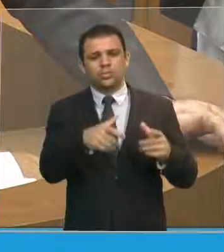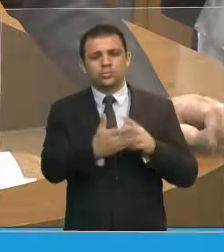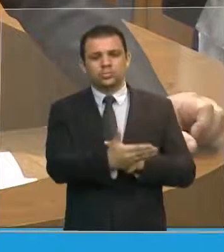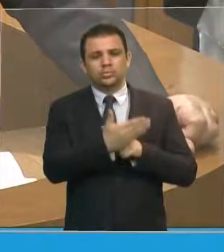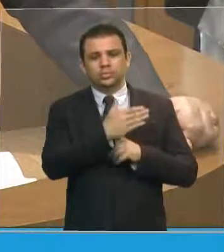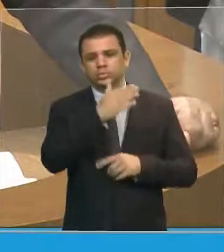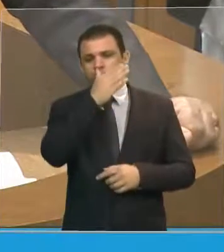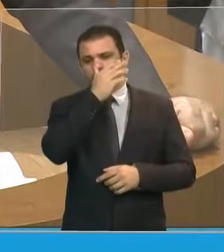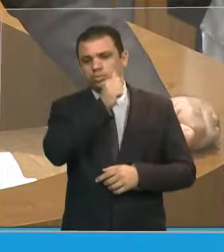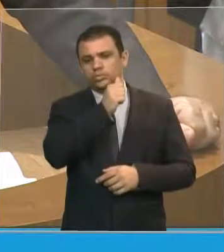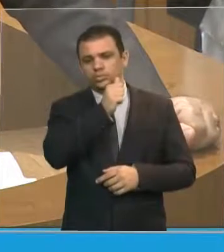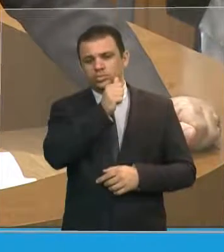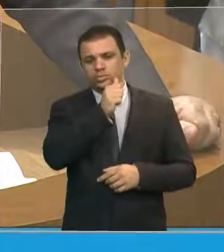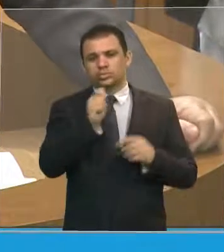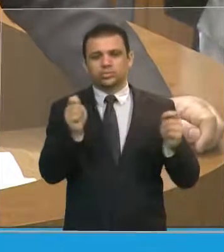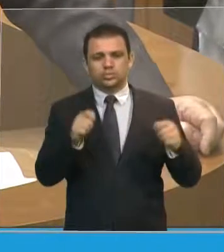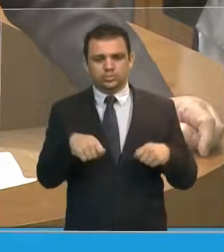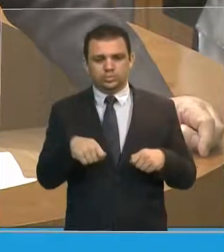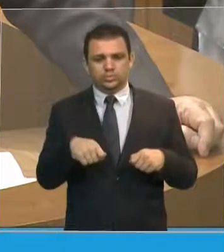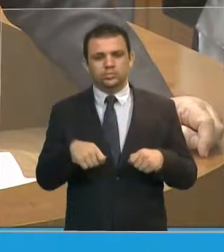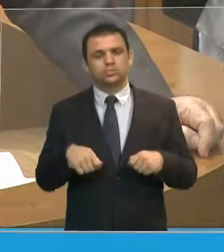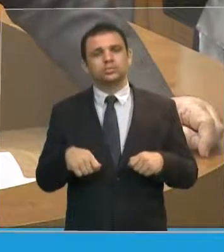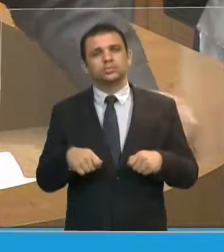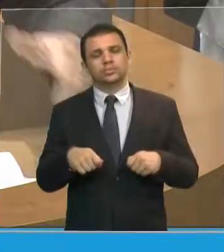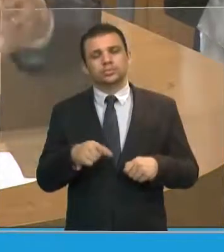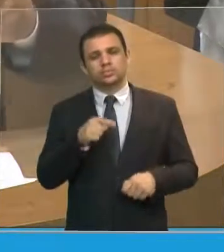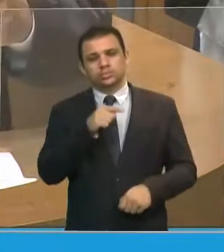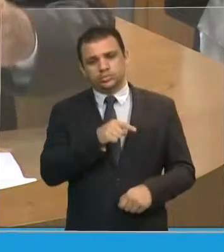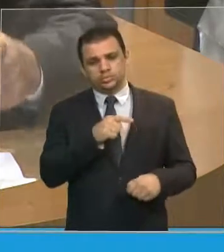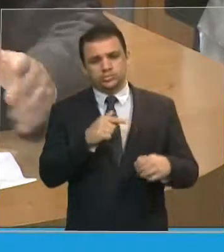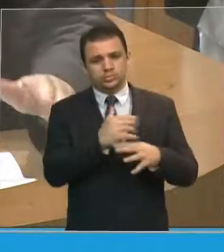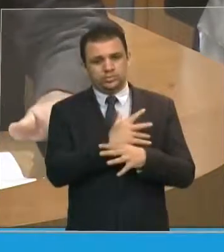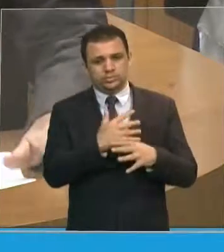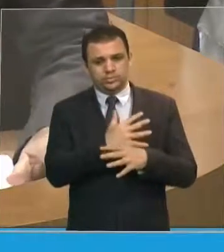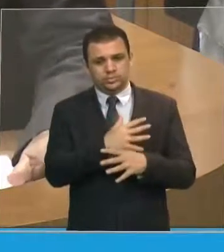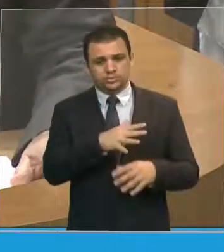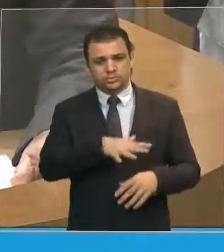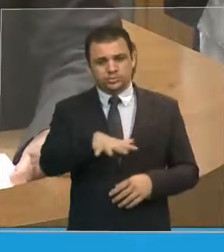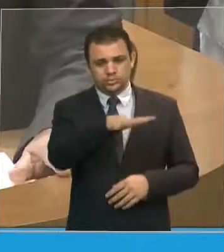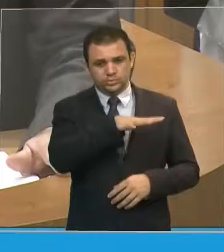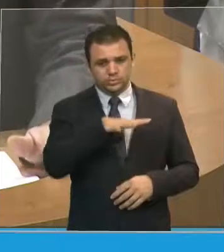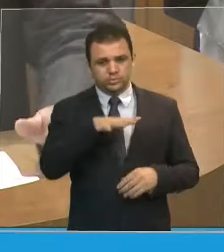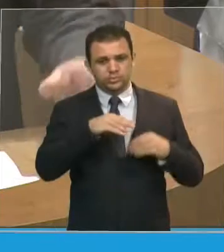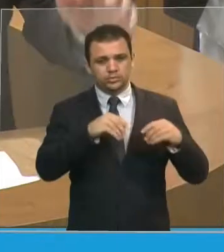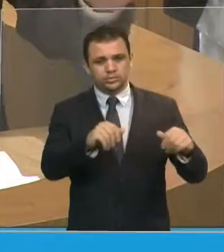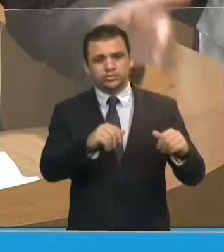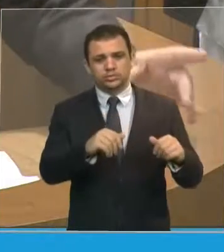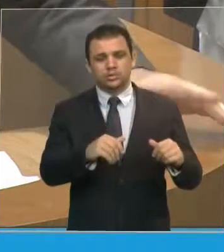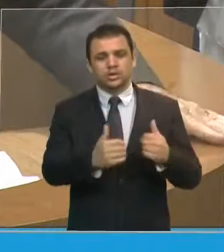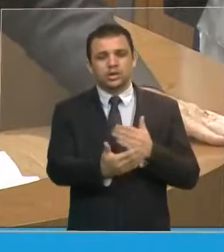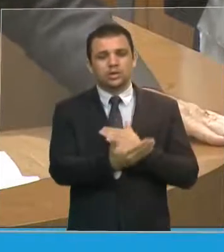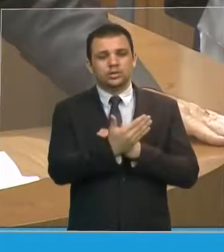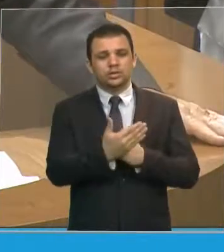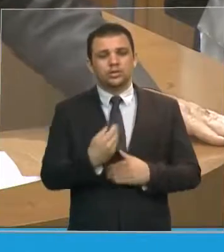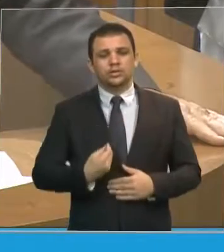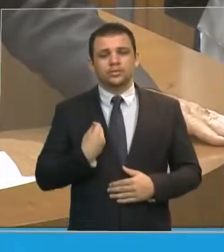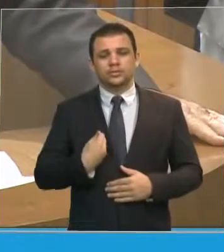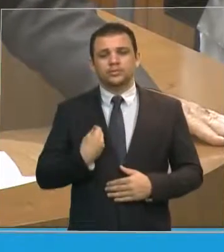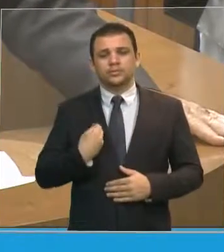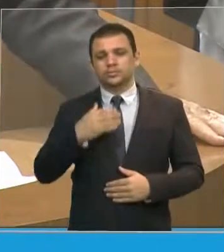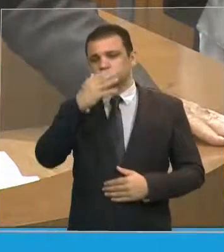salvação, uma terra de resgate de vidas que fugiram das